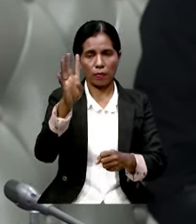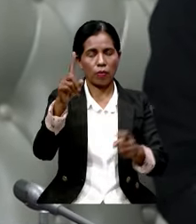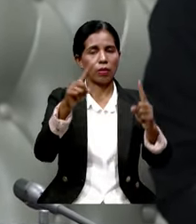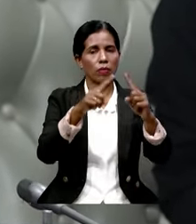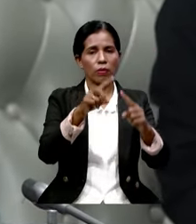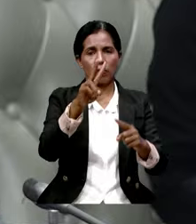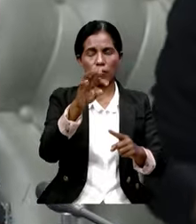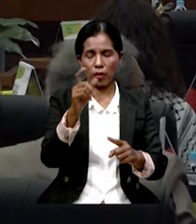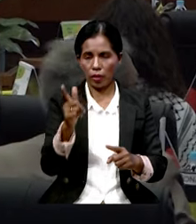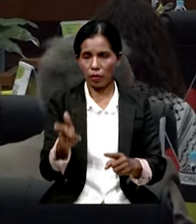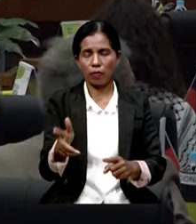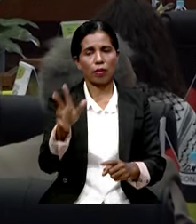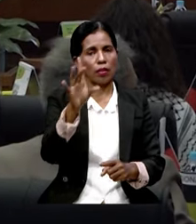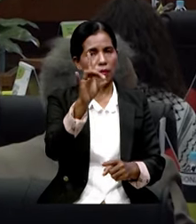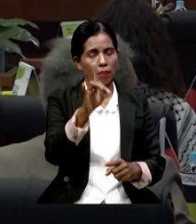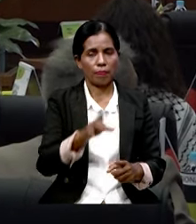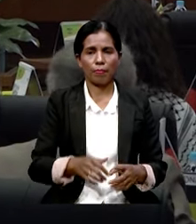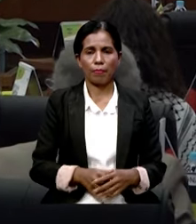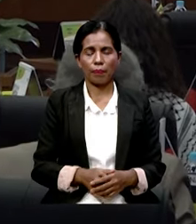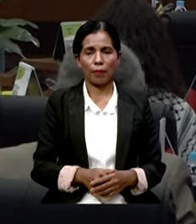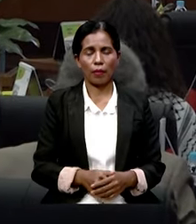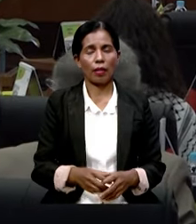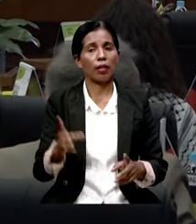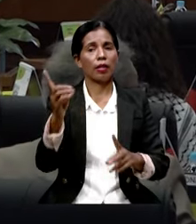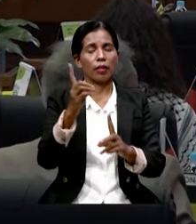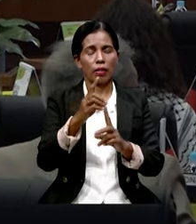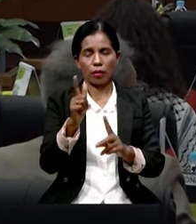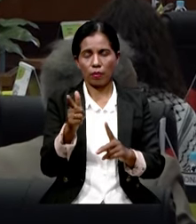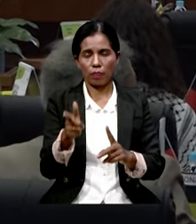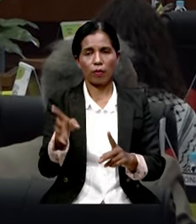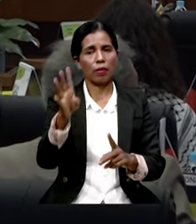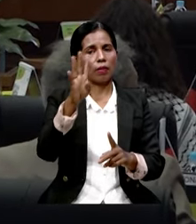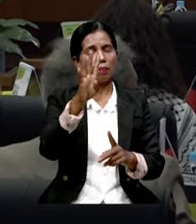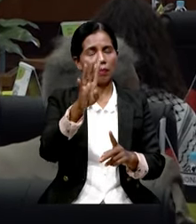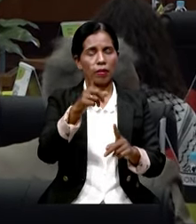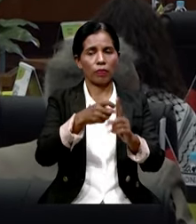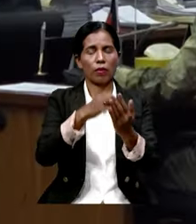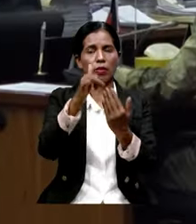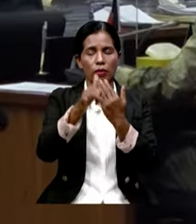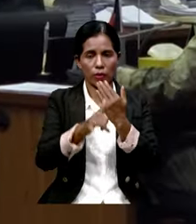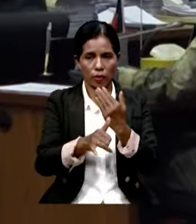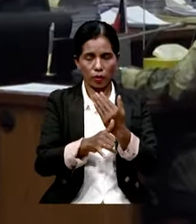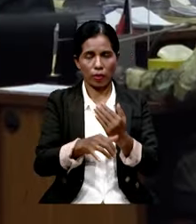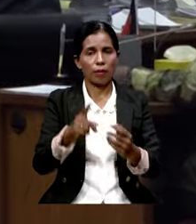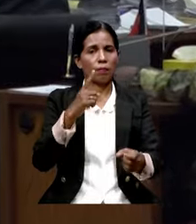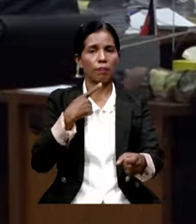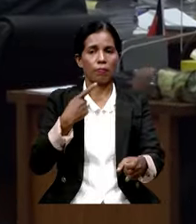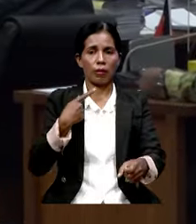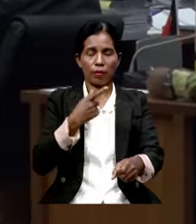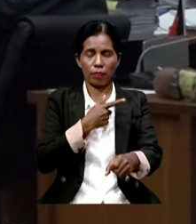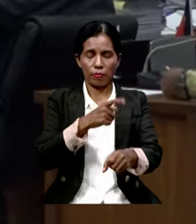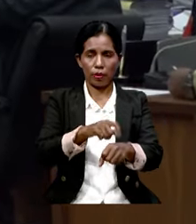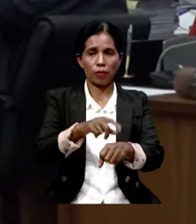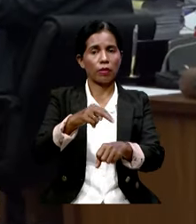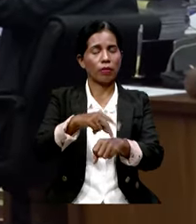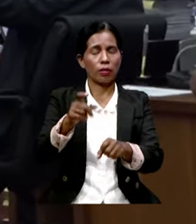Rua Ronulo Racinhualo. Nune e a loron Ronulo Racinhat Fulanzunio foi na Lais, Parlamento Nacional realiza